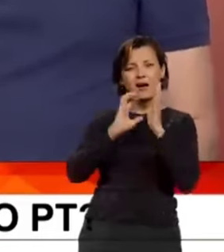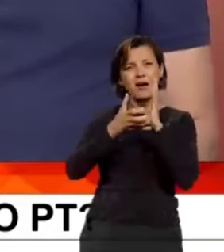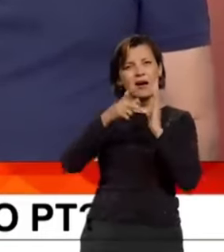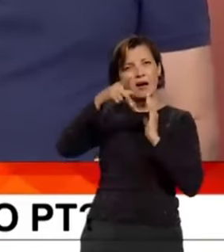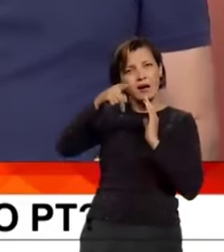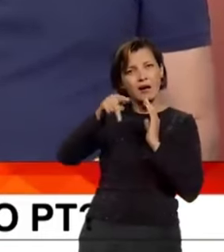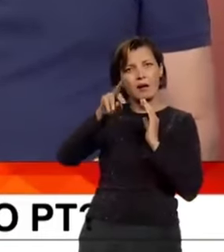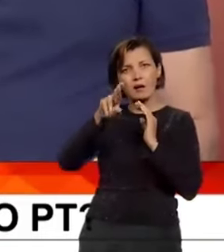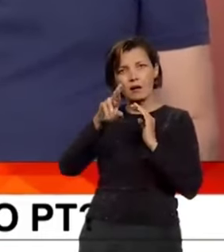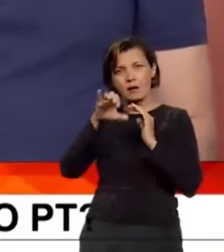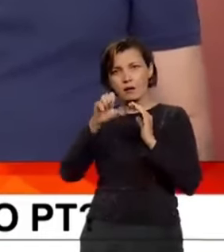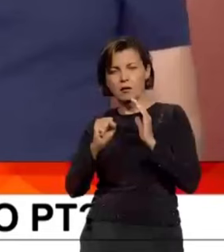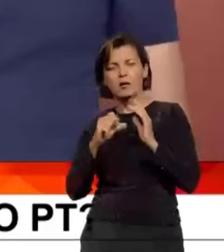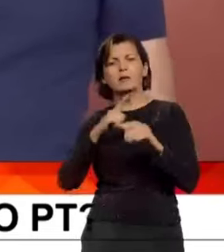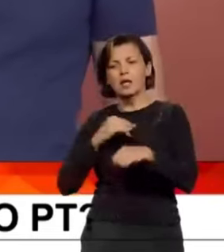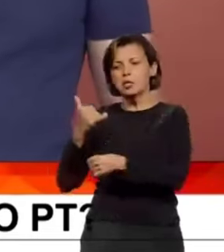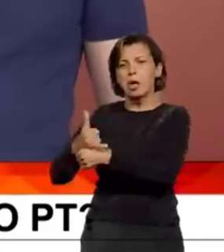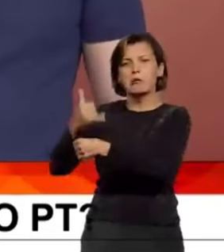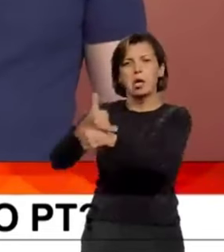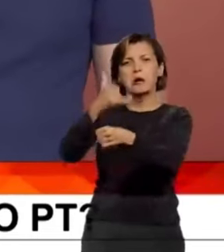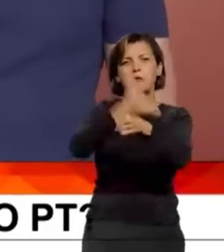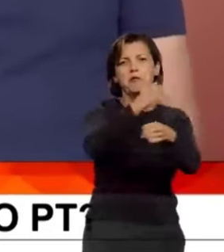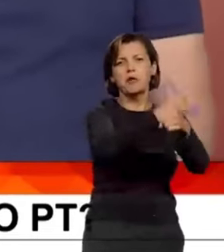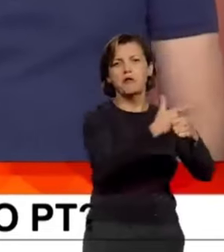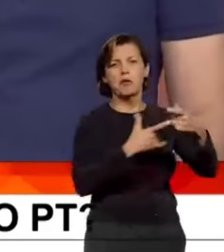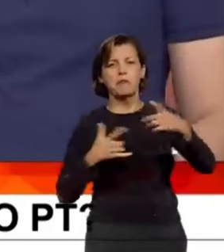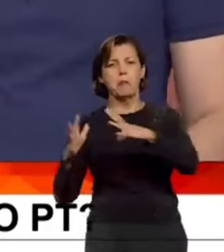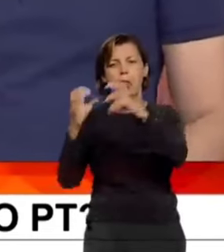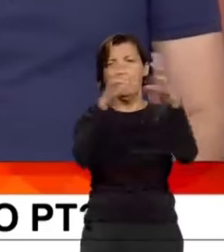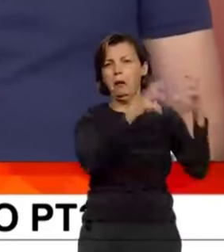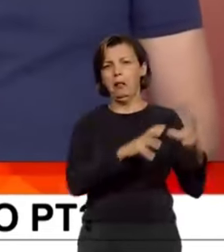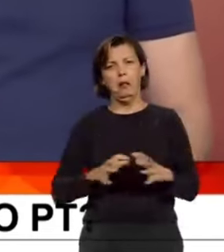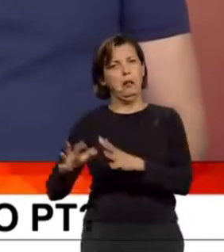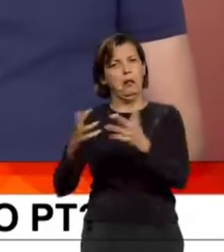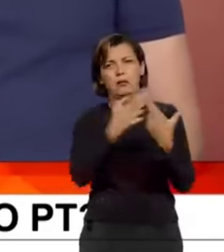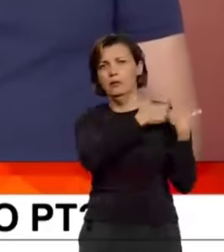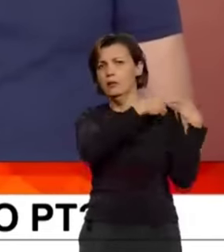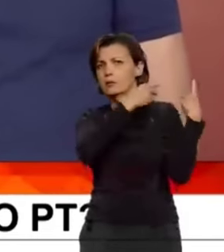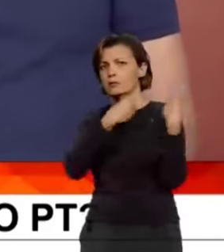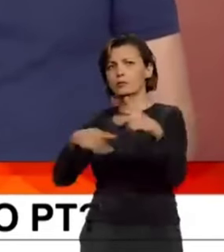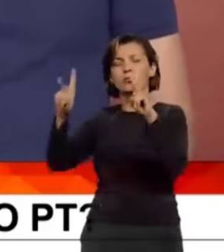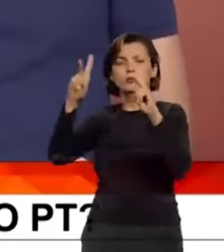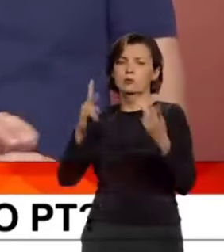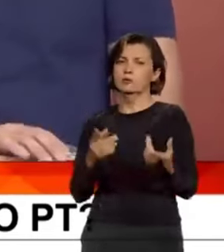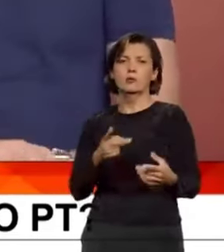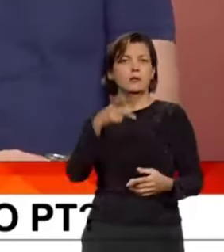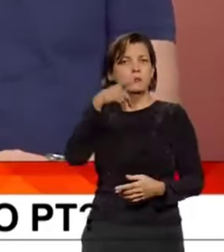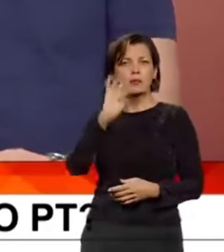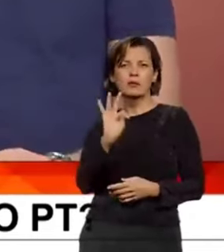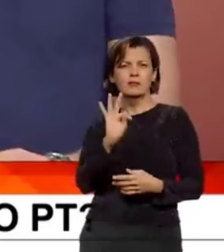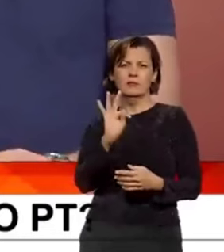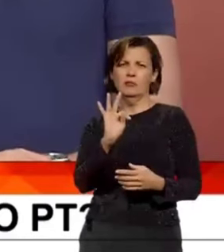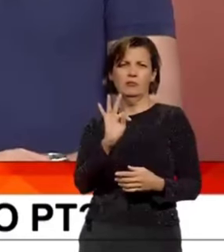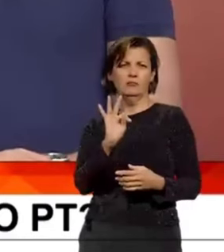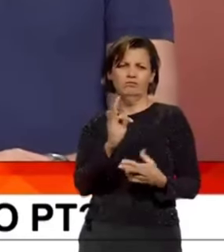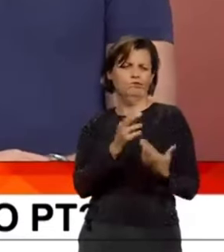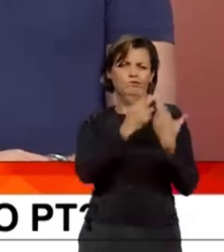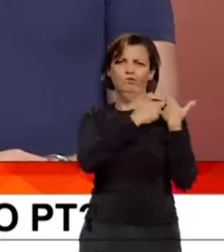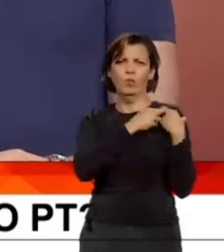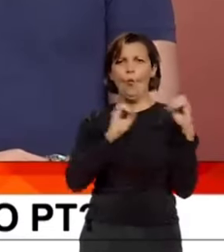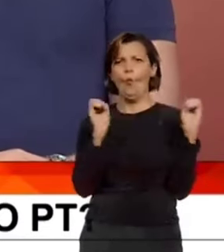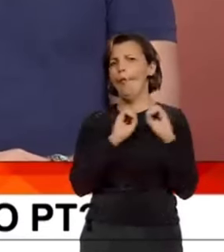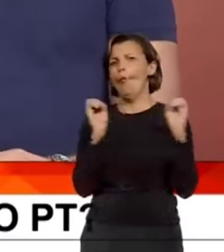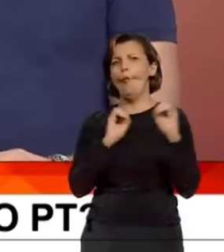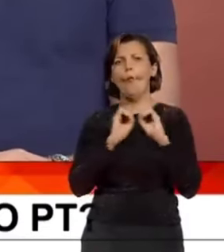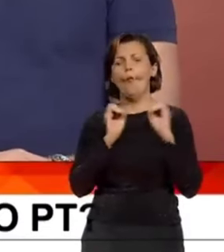dono os caciques e esses entrar em confusão entre si entrar essa responsabilidade ela não pode ser atribuída ao partido dos